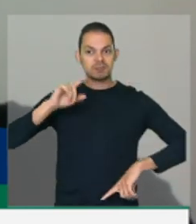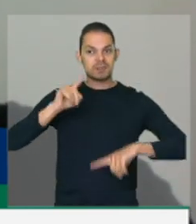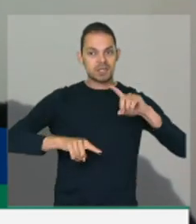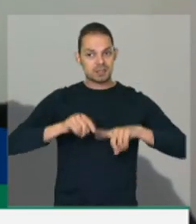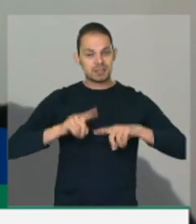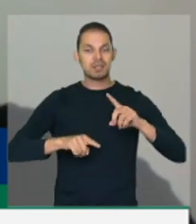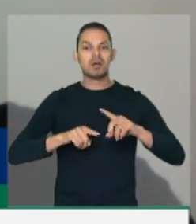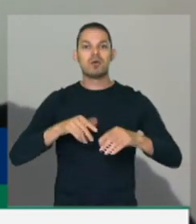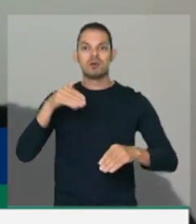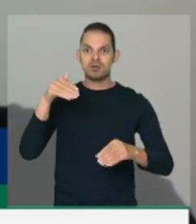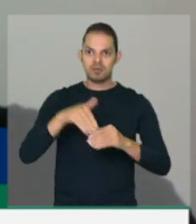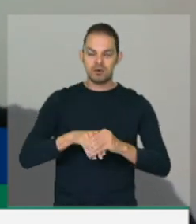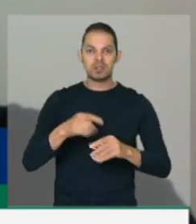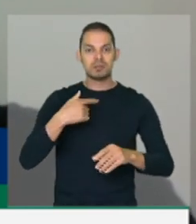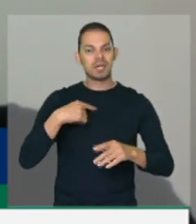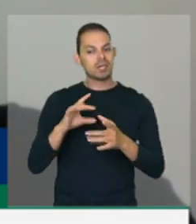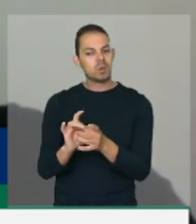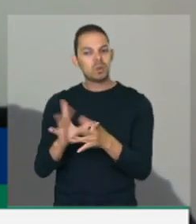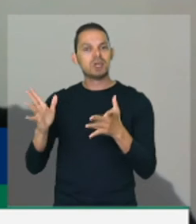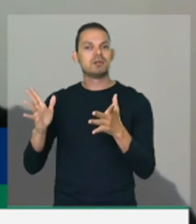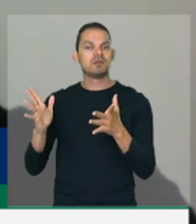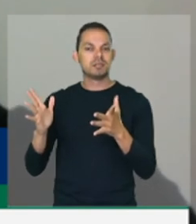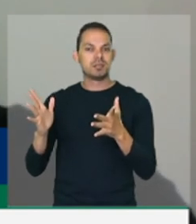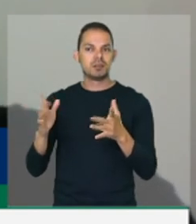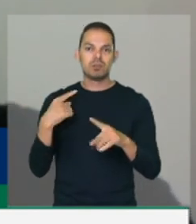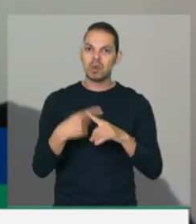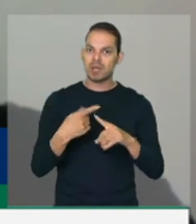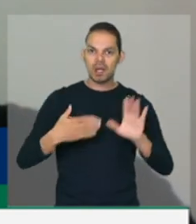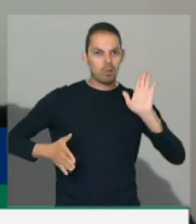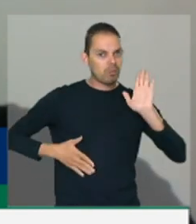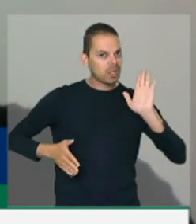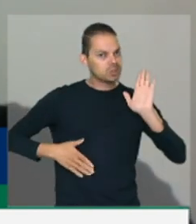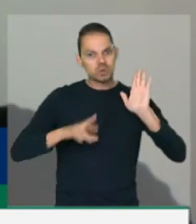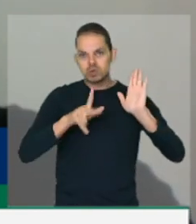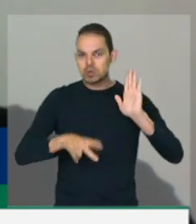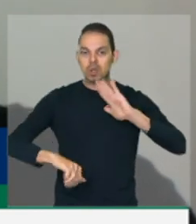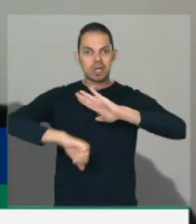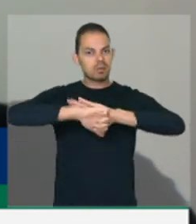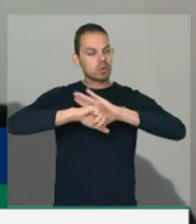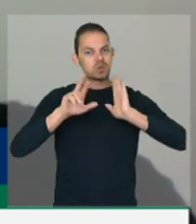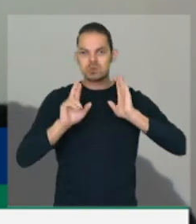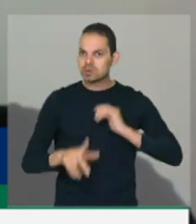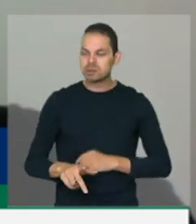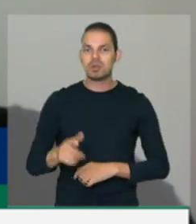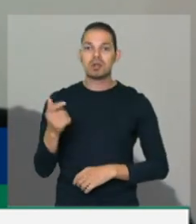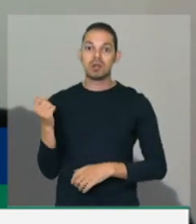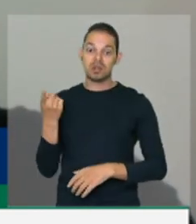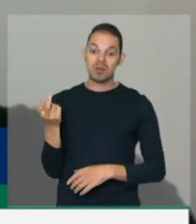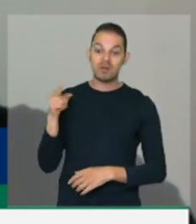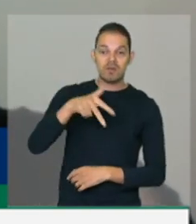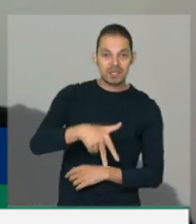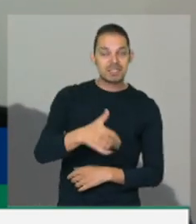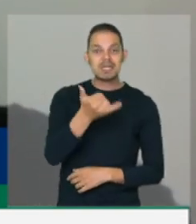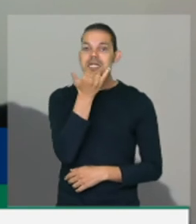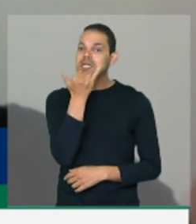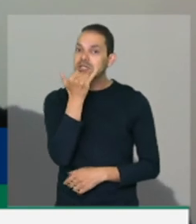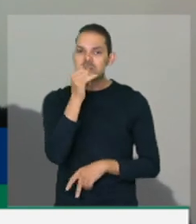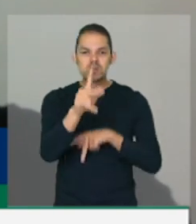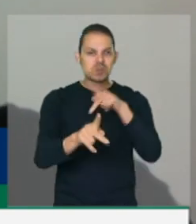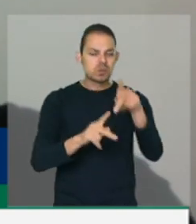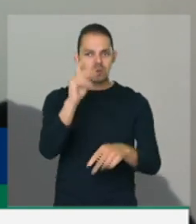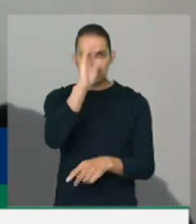para que votem pela minha soltura, pela minha liberdade, porque eu não sou bandido, não sou criminoso. Vim aqui e já disse, desculpas ao povo